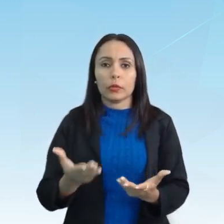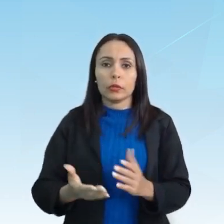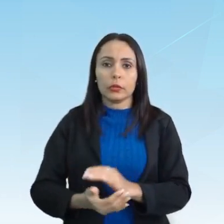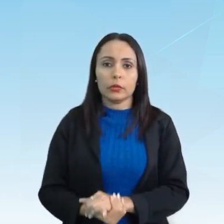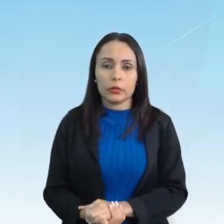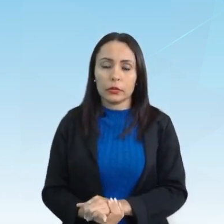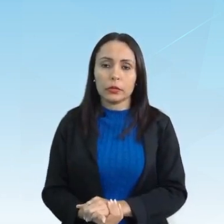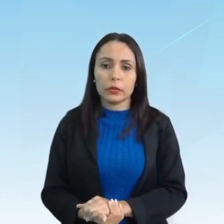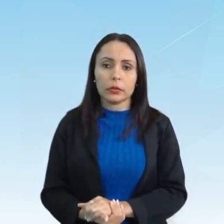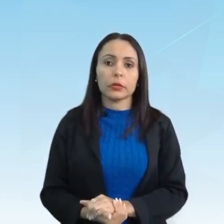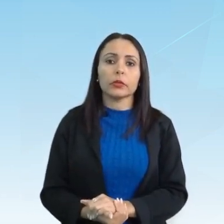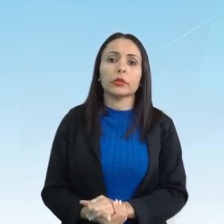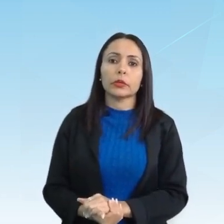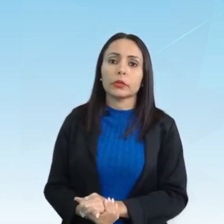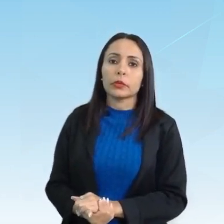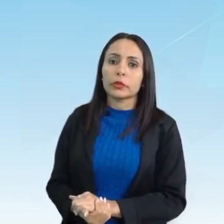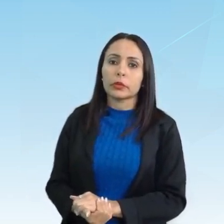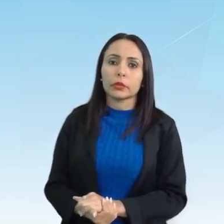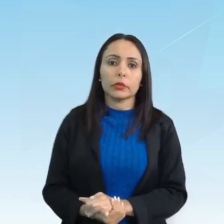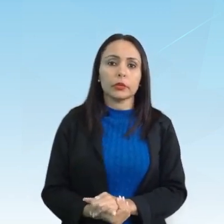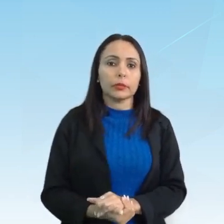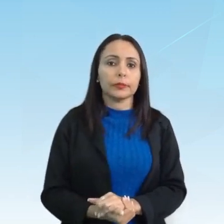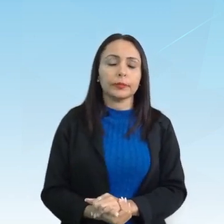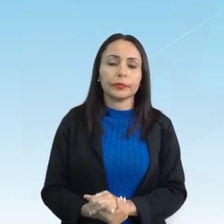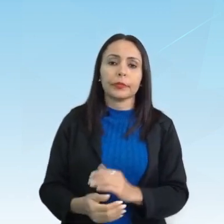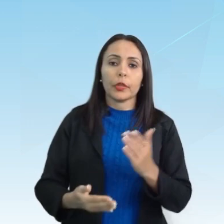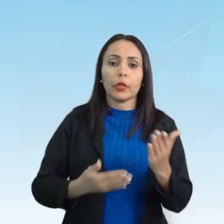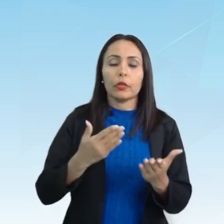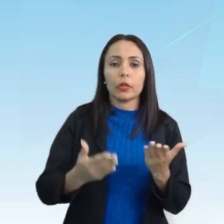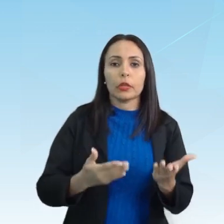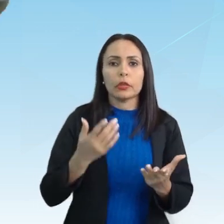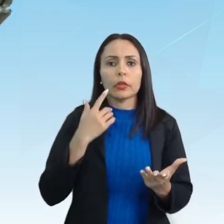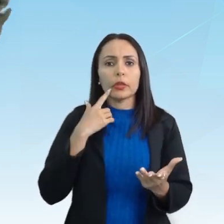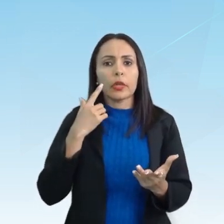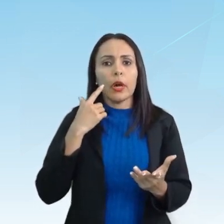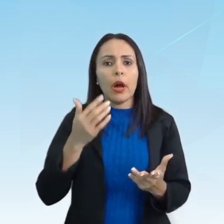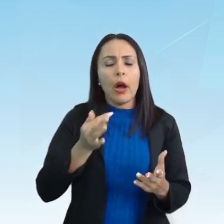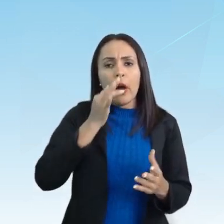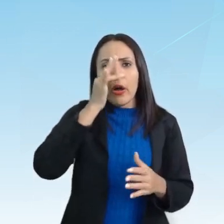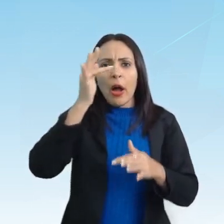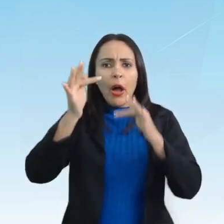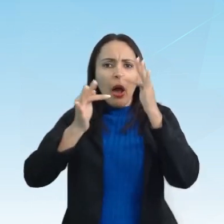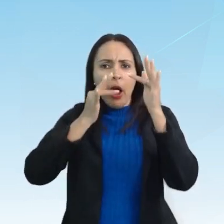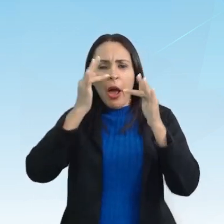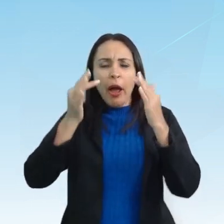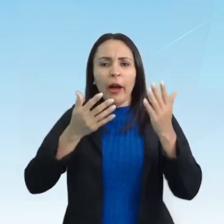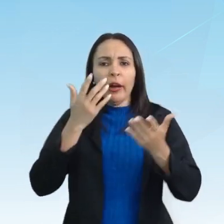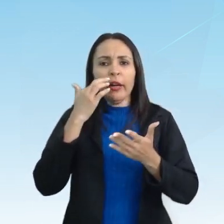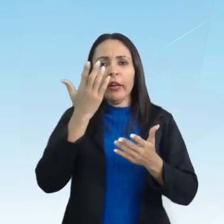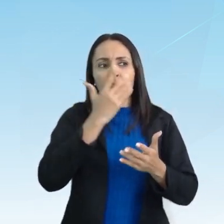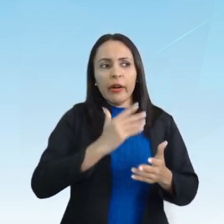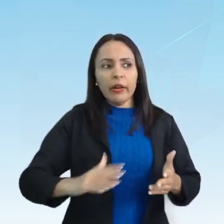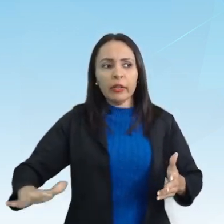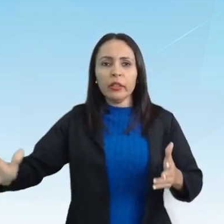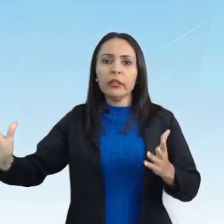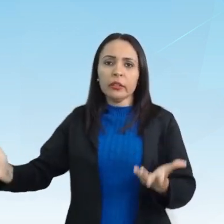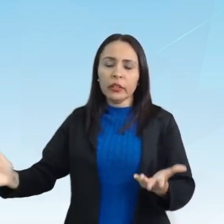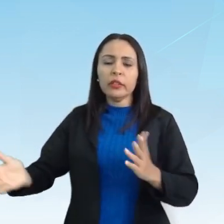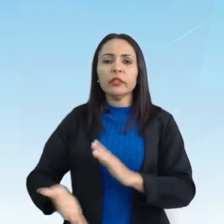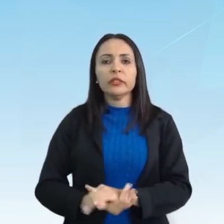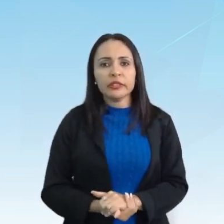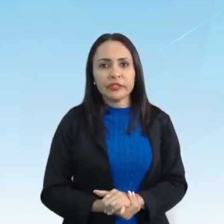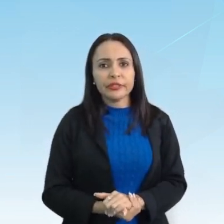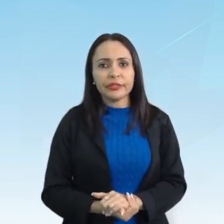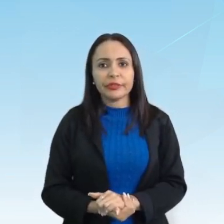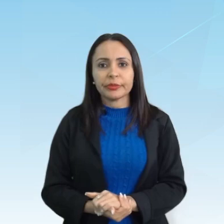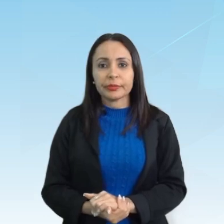por algumas gramáticas. Ofertei rosas à criança. Ofertei o quê? Rosas. A quem? À